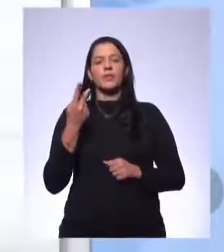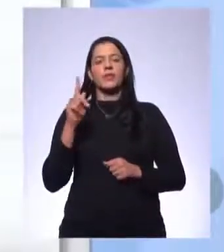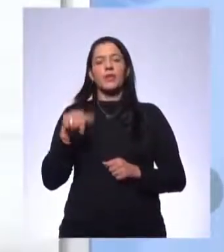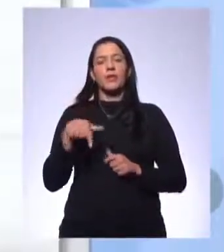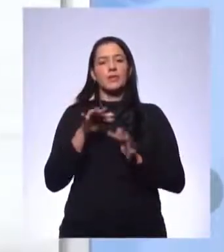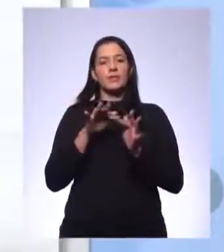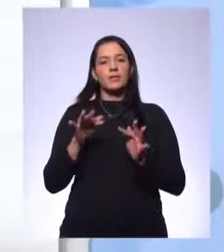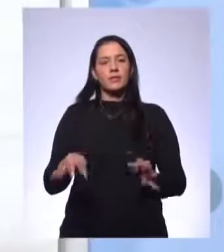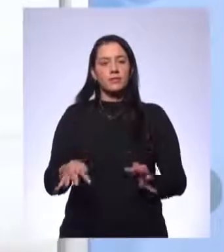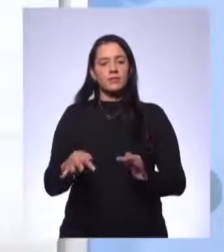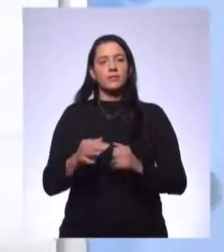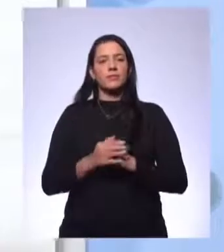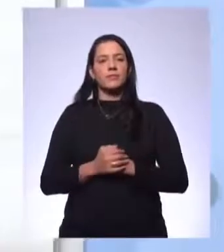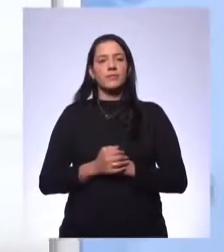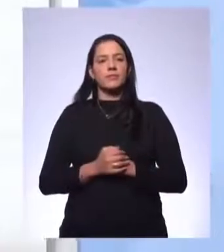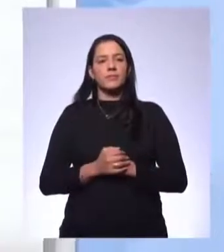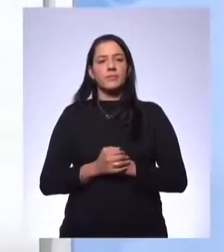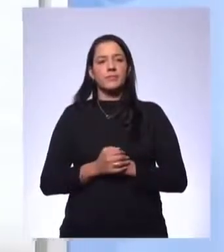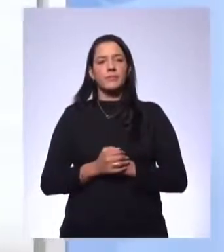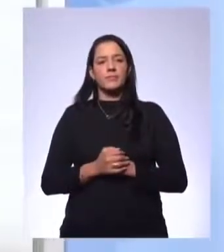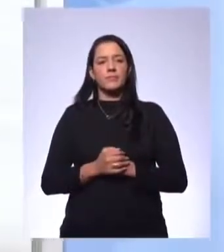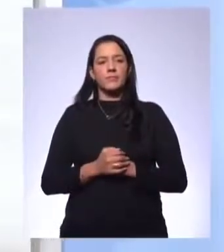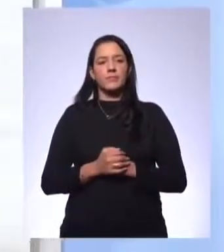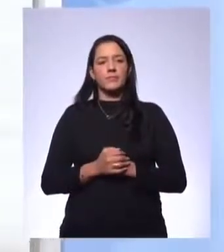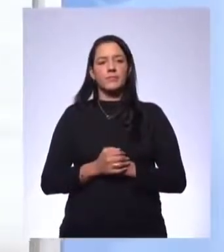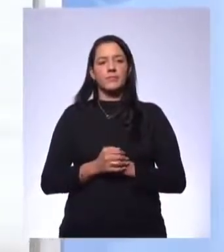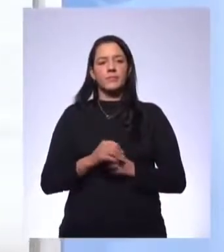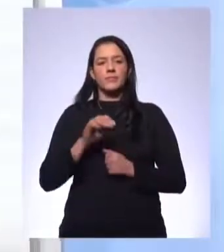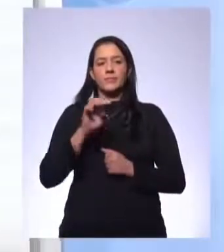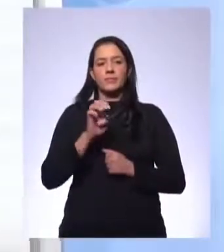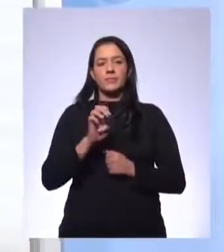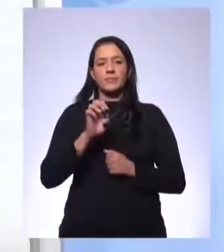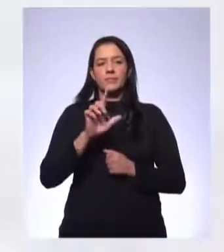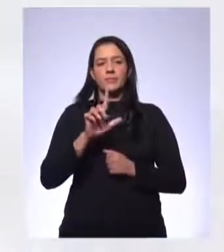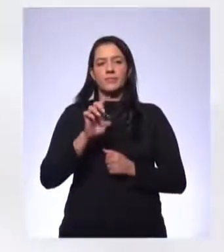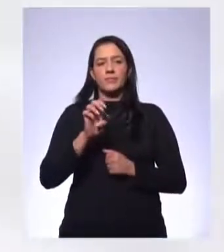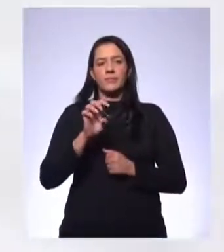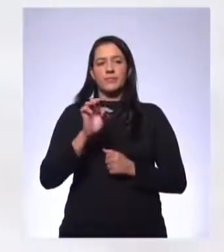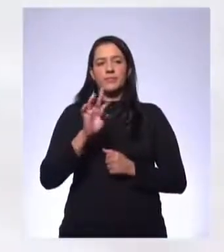simples. Então, basta você juntar um elétron